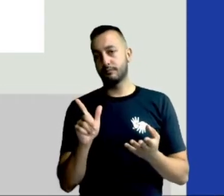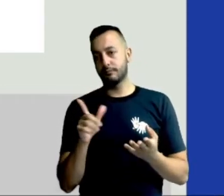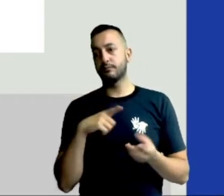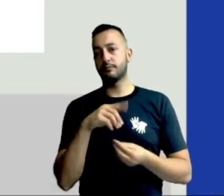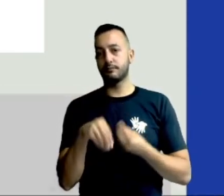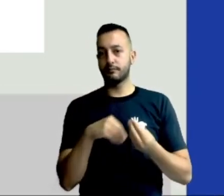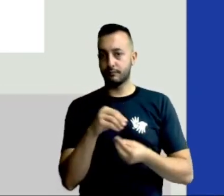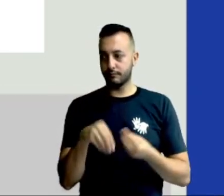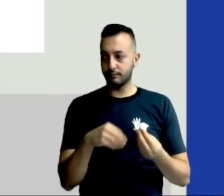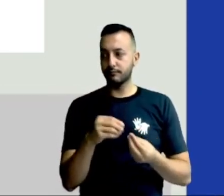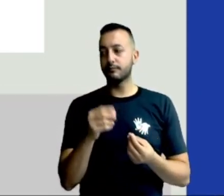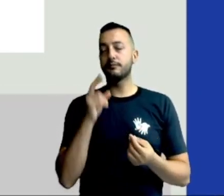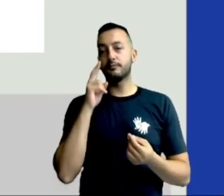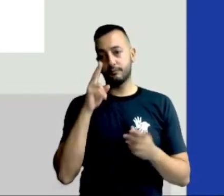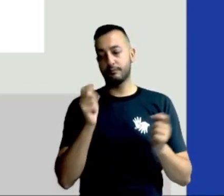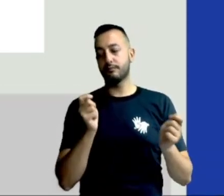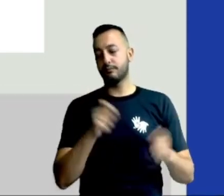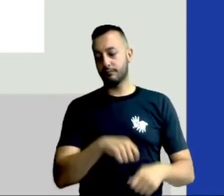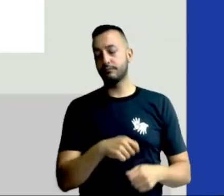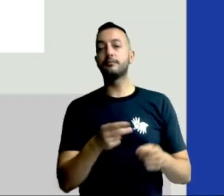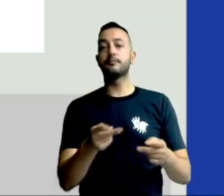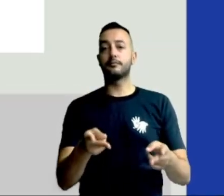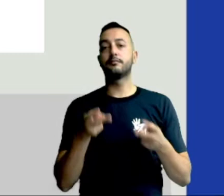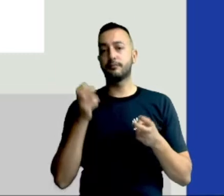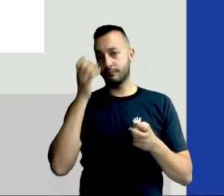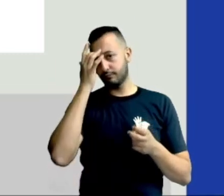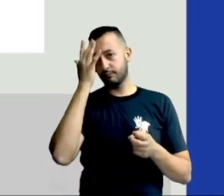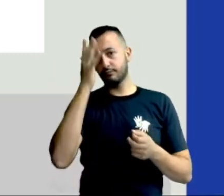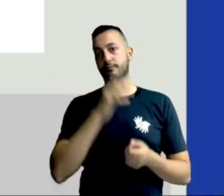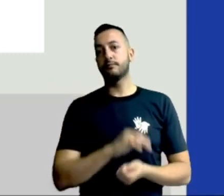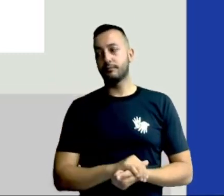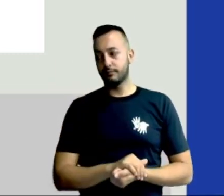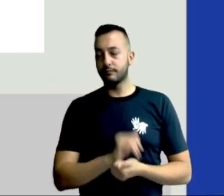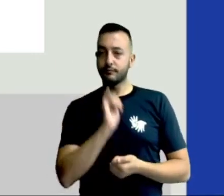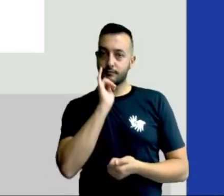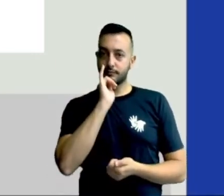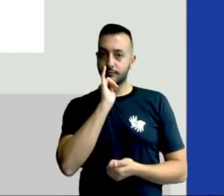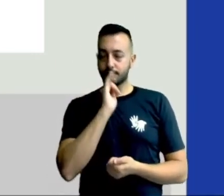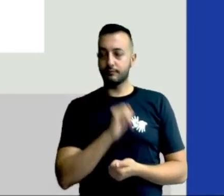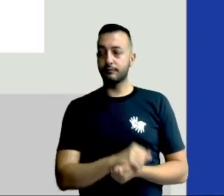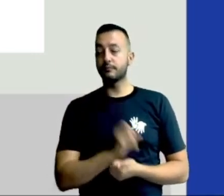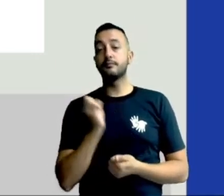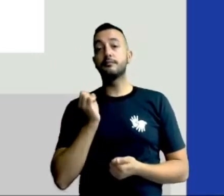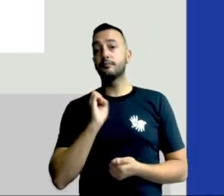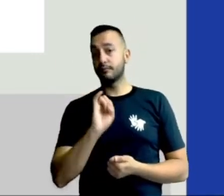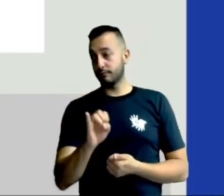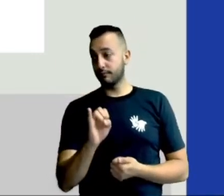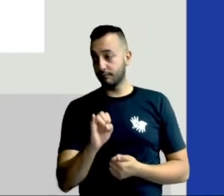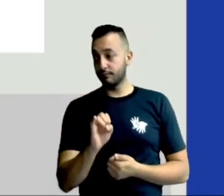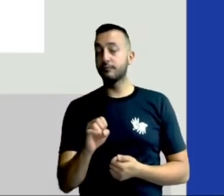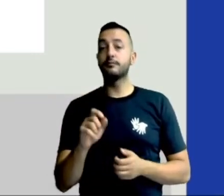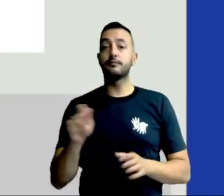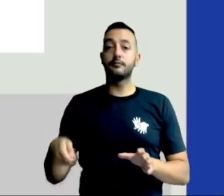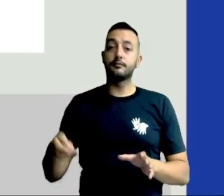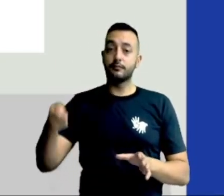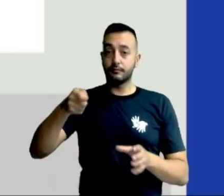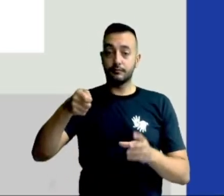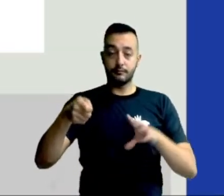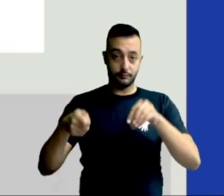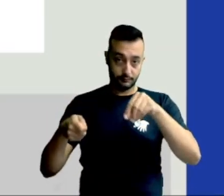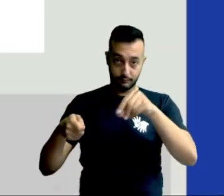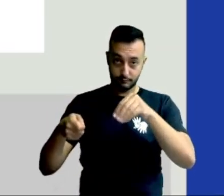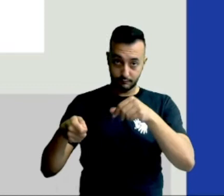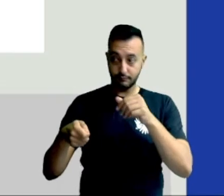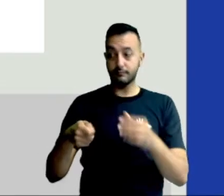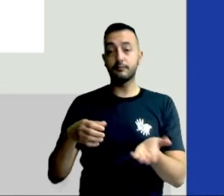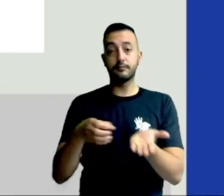são bem visíveis, que podemos perceber facilmente. Por exemplo, se eu colocar uma colher cheia de areia em